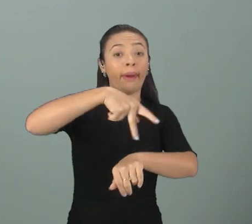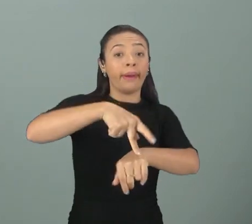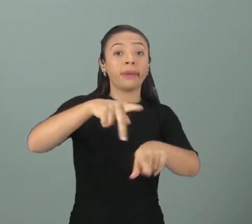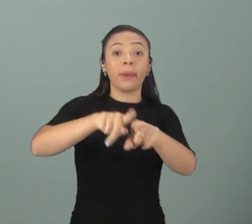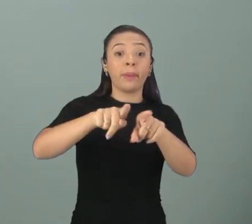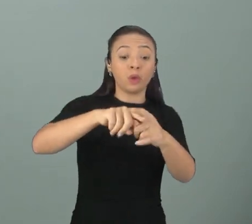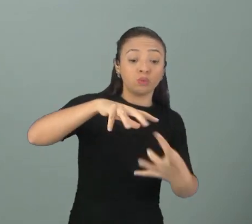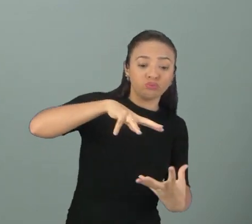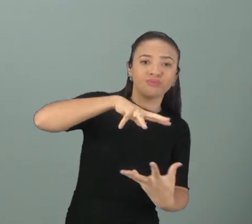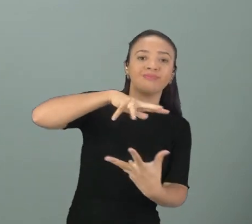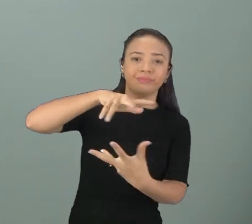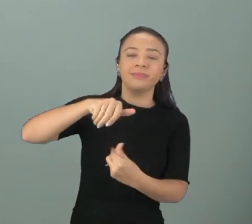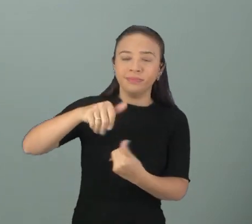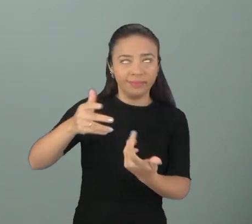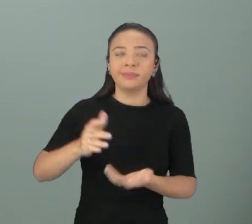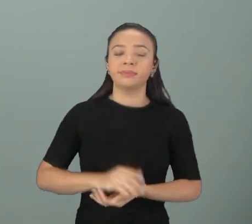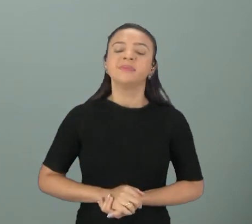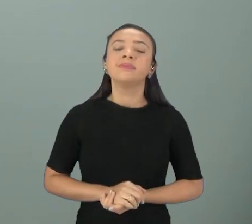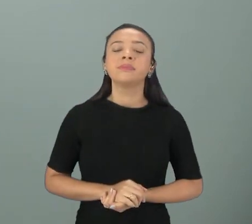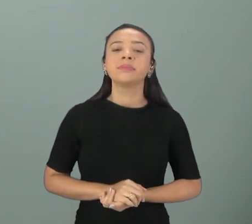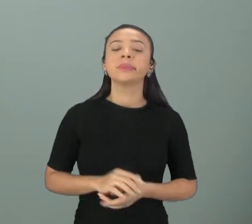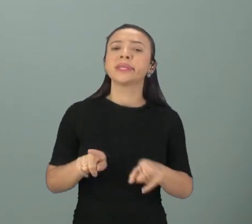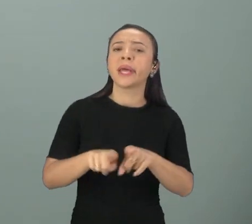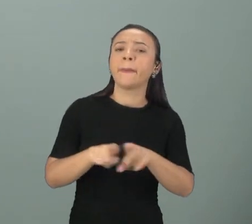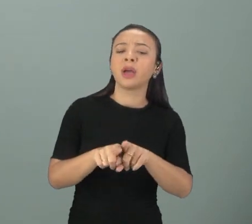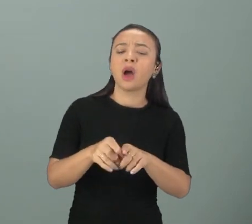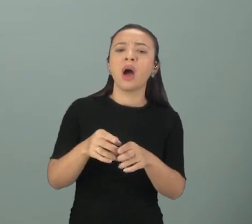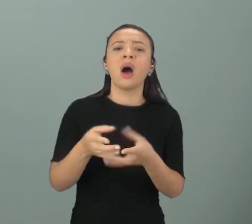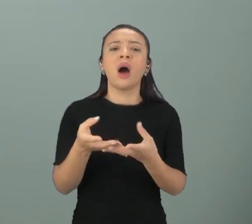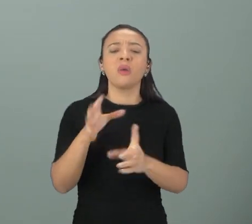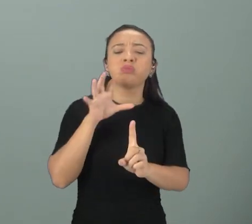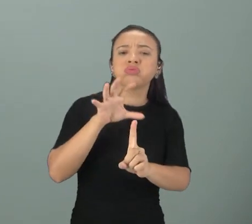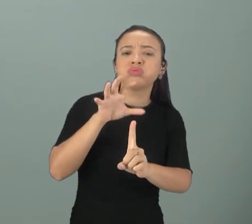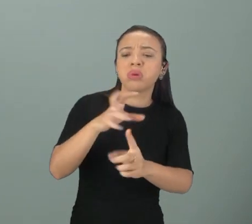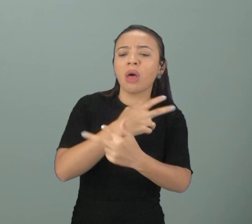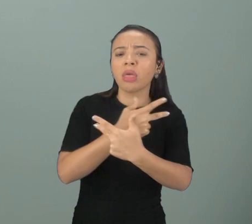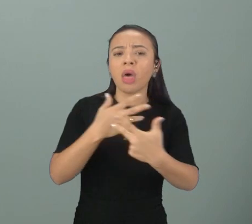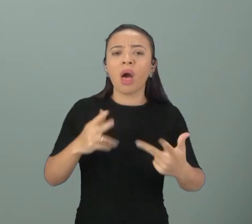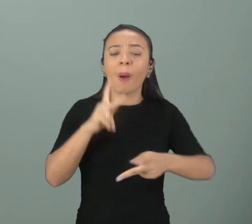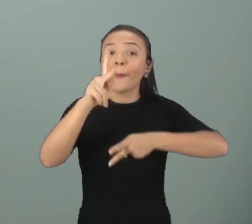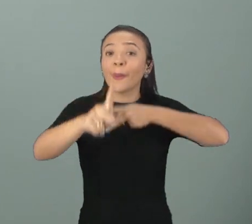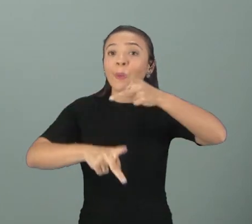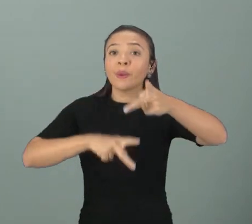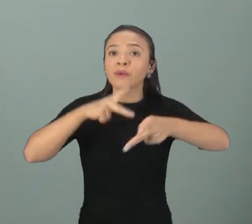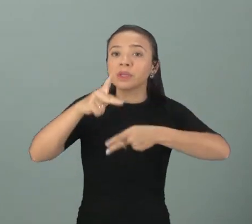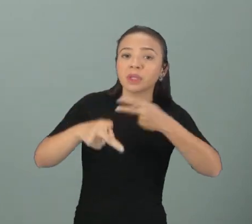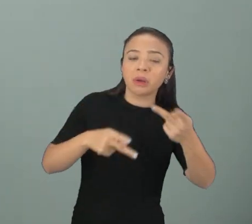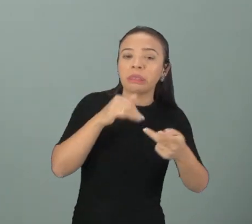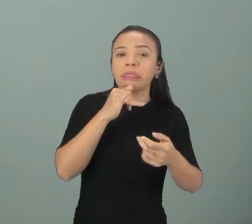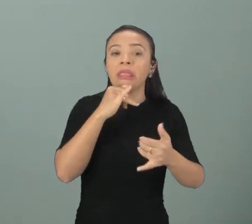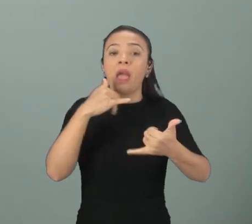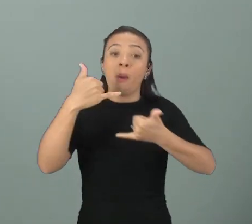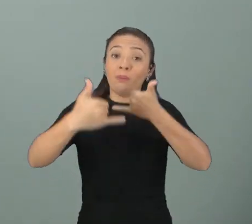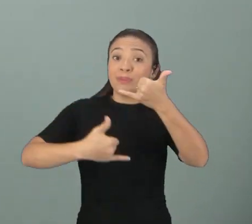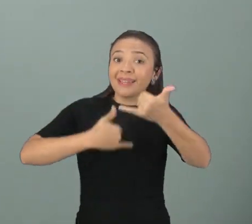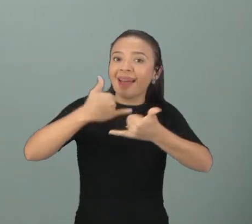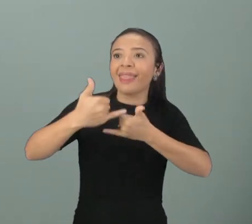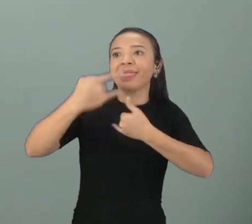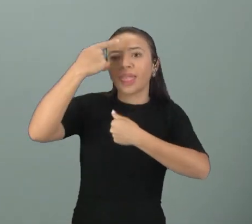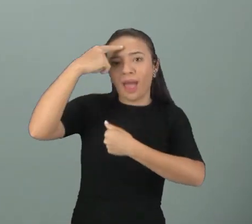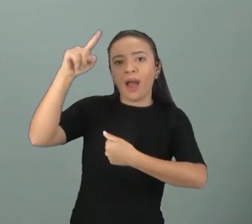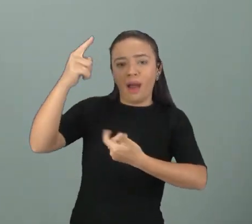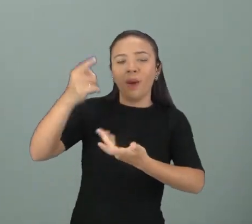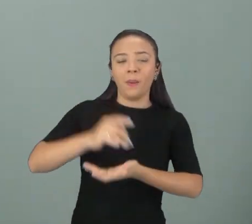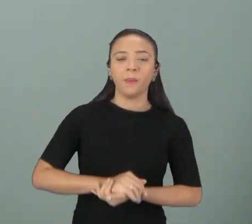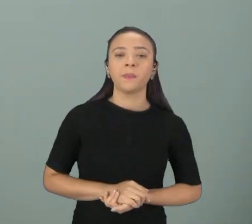também, né? Qual foi a influência de alguns povos em algumas brincadeiras, né? Jogos ou